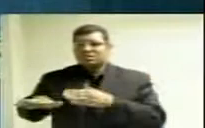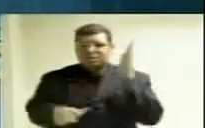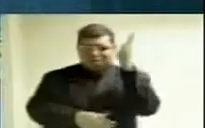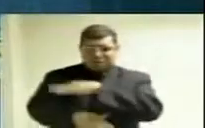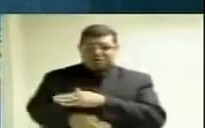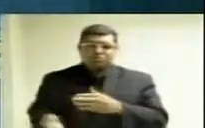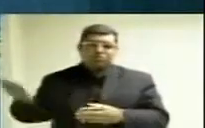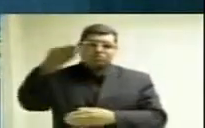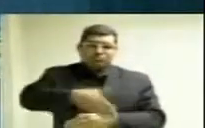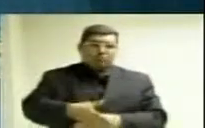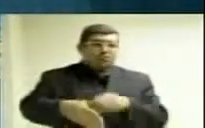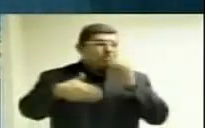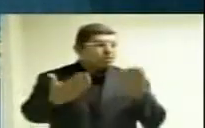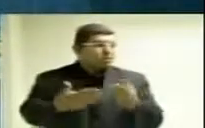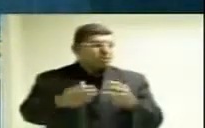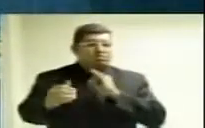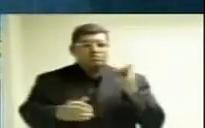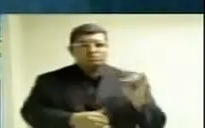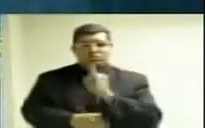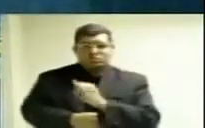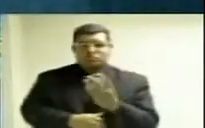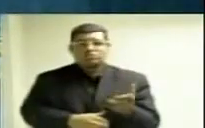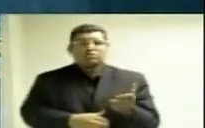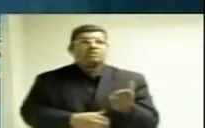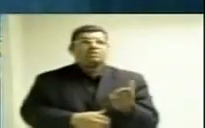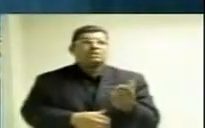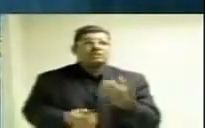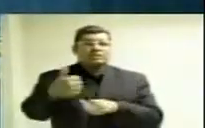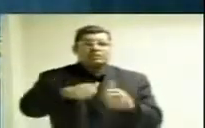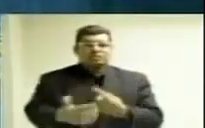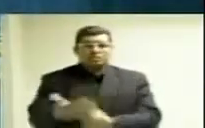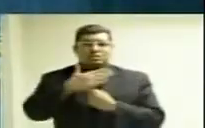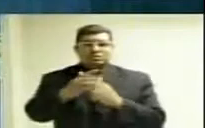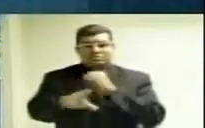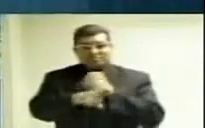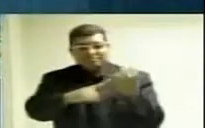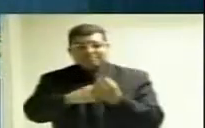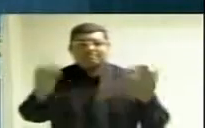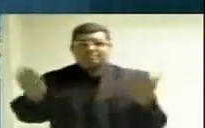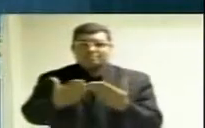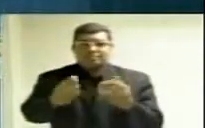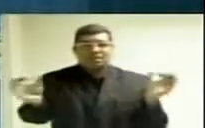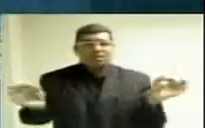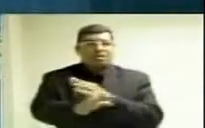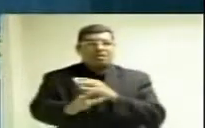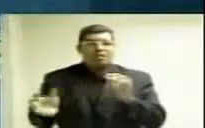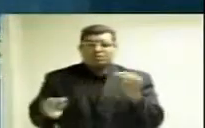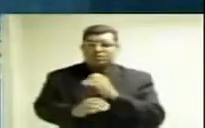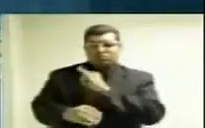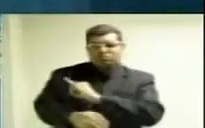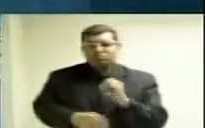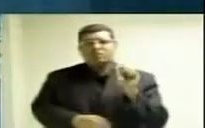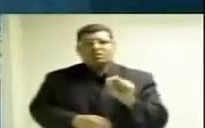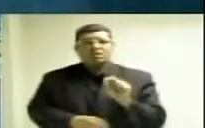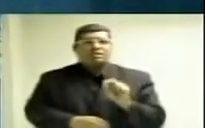do que entrou. E aí um instrumento que é um instrumento de proteção da sociedade, acaba virando um